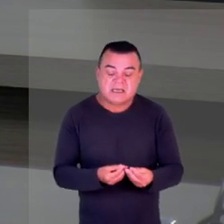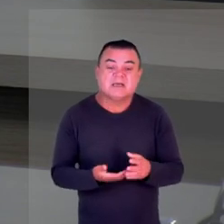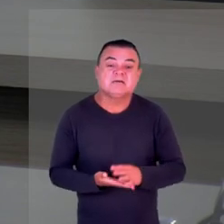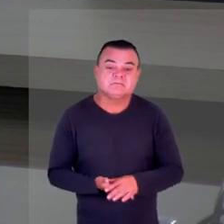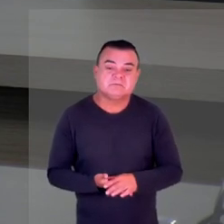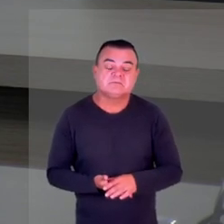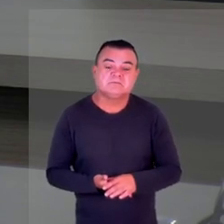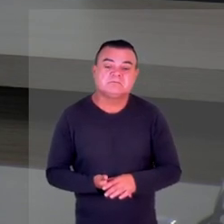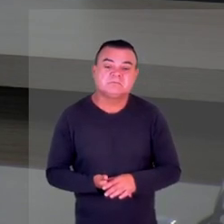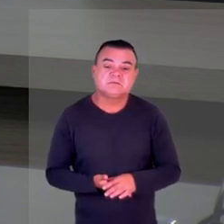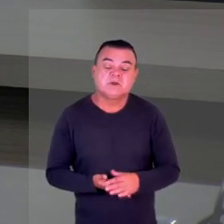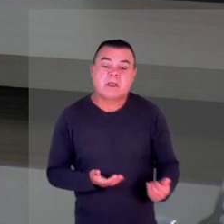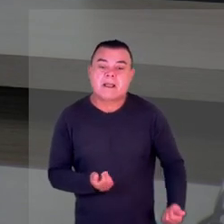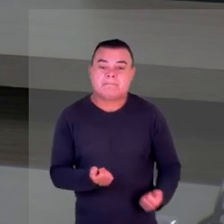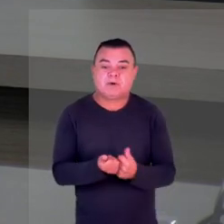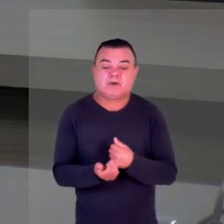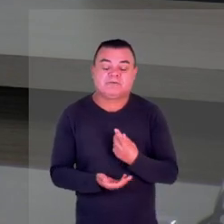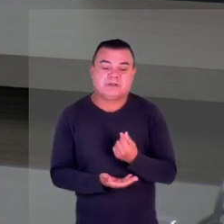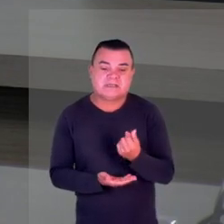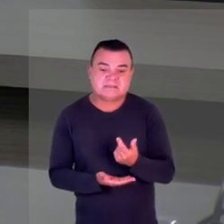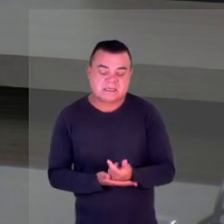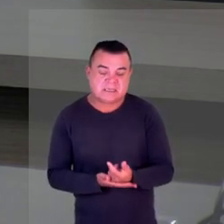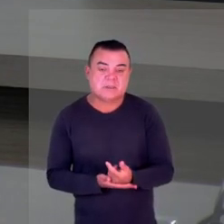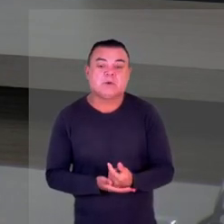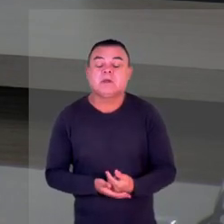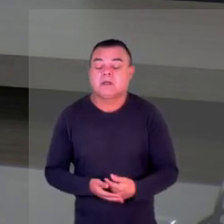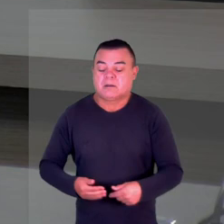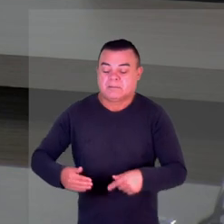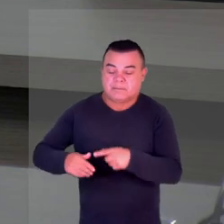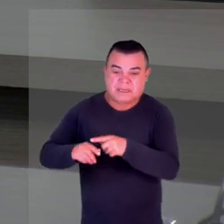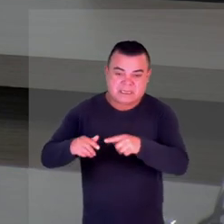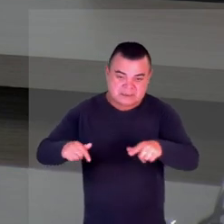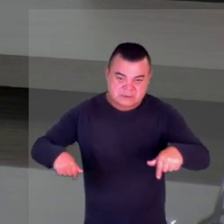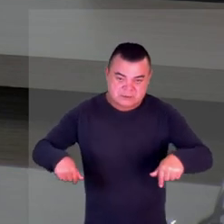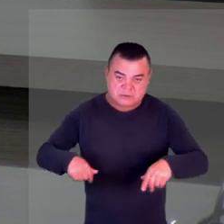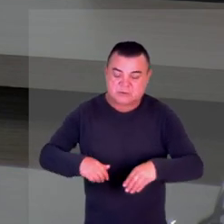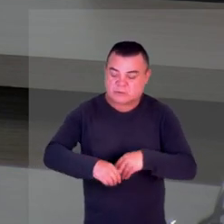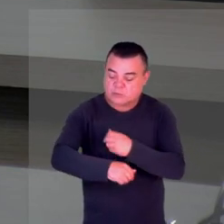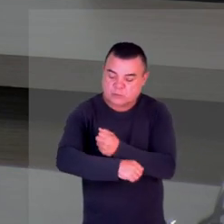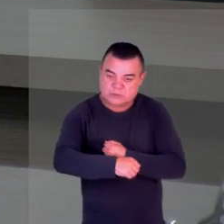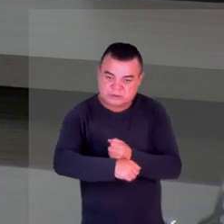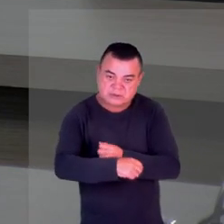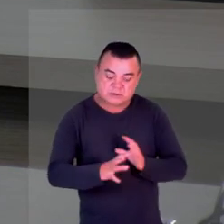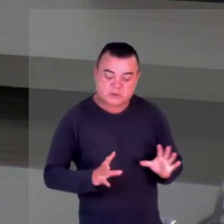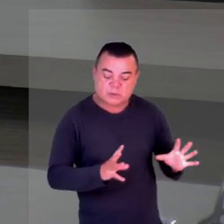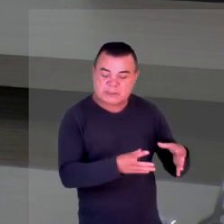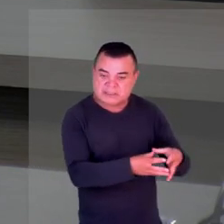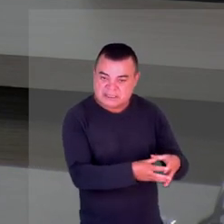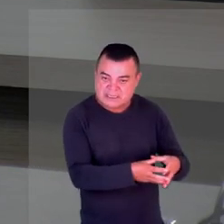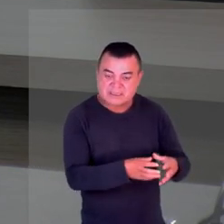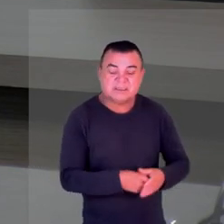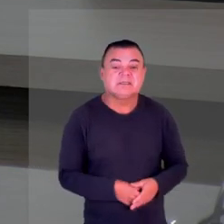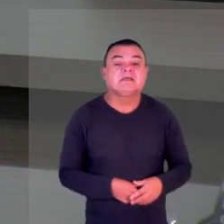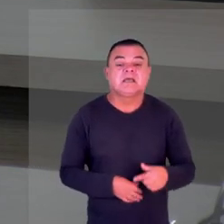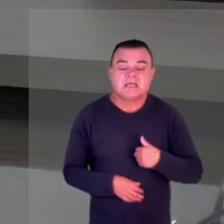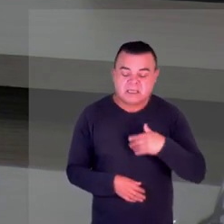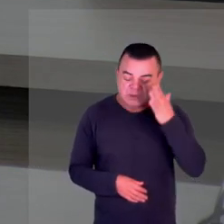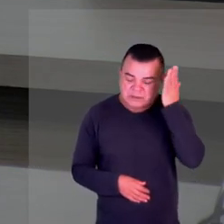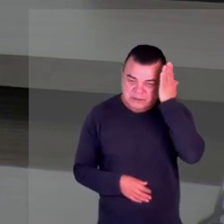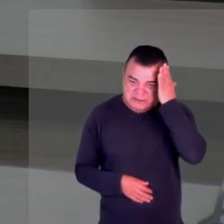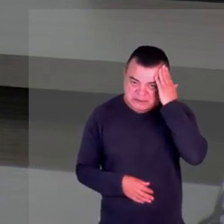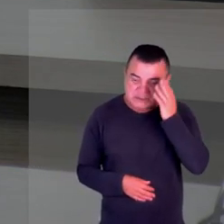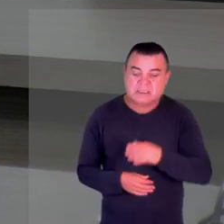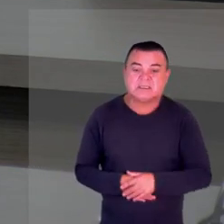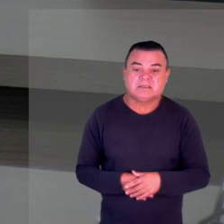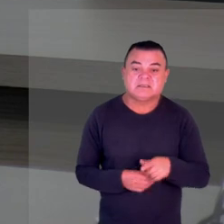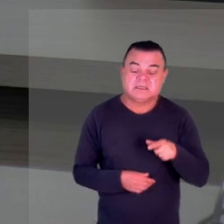o eh em nível estadual para as cozinhas comunitárias e acho que outras coisas também e e eu sei que no plano Brasil sem F eu Até conversei com